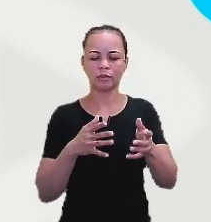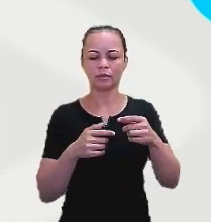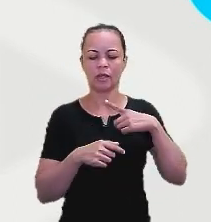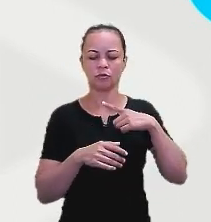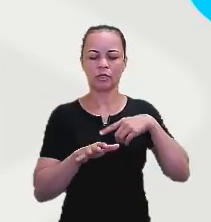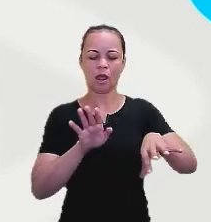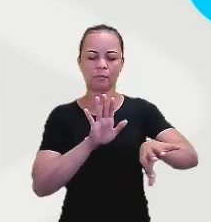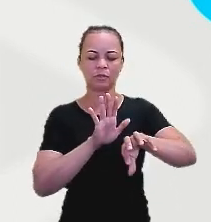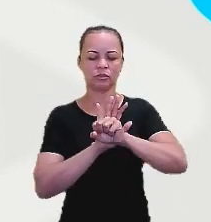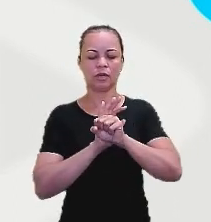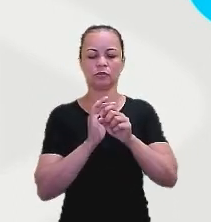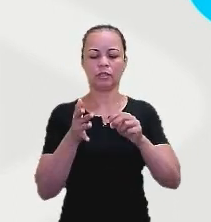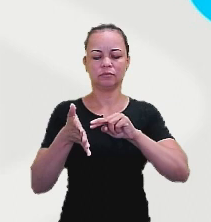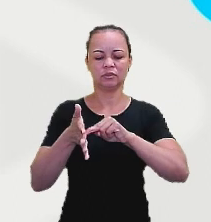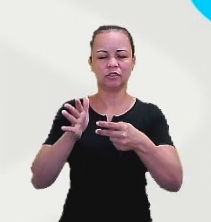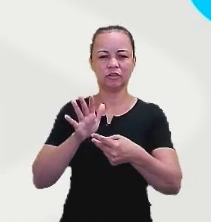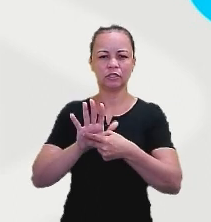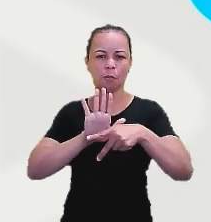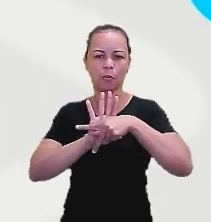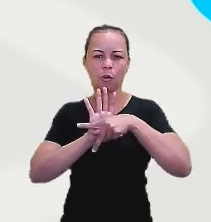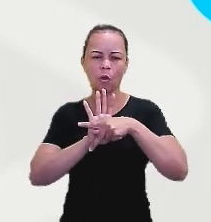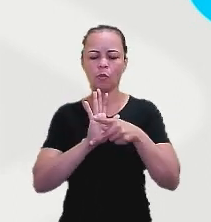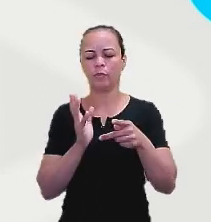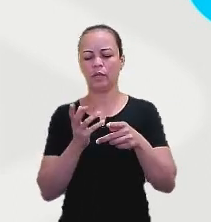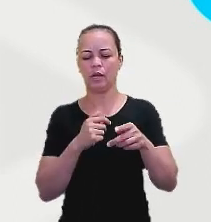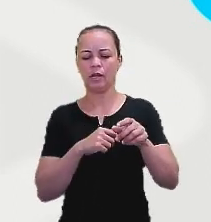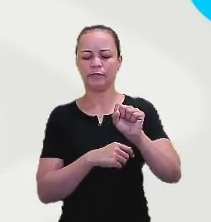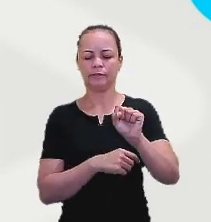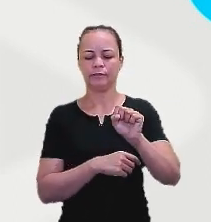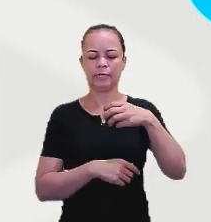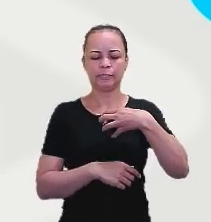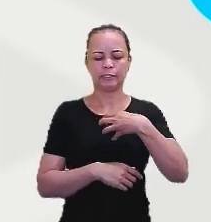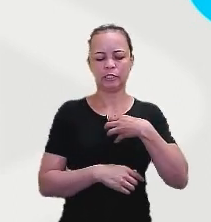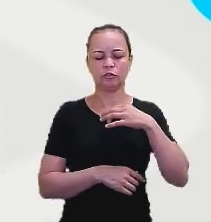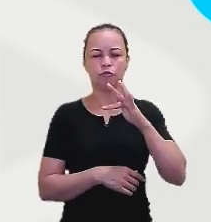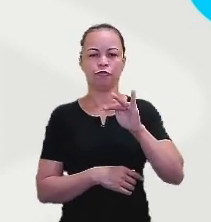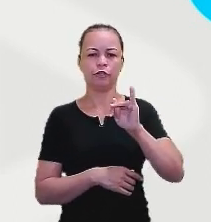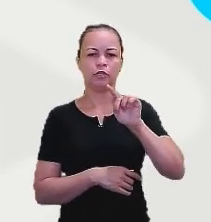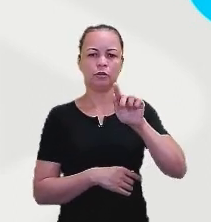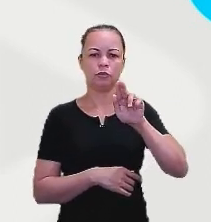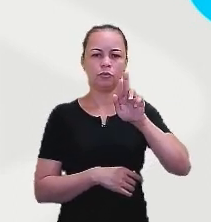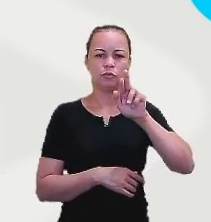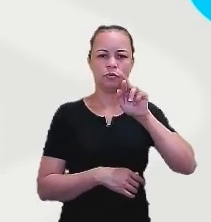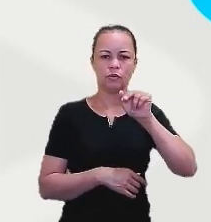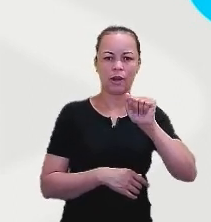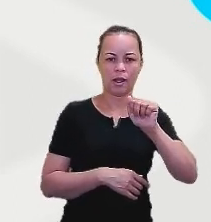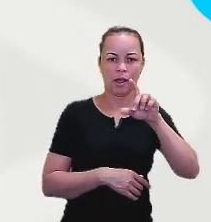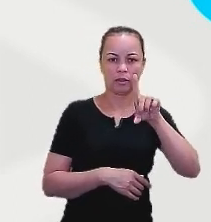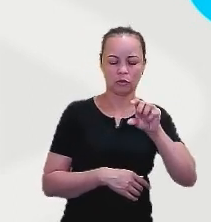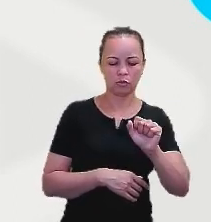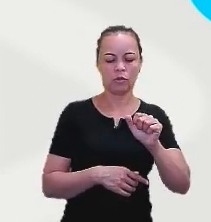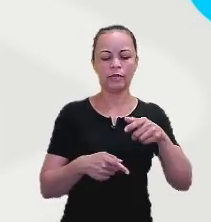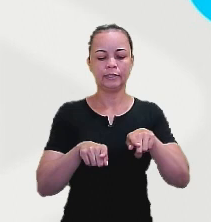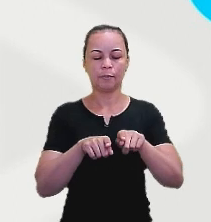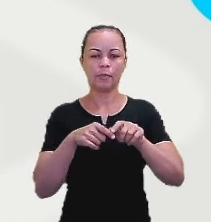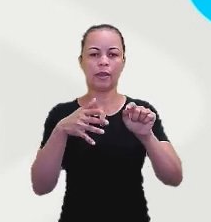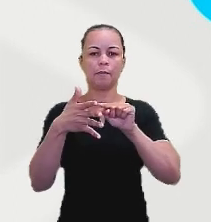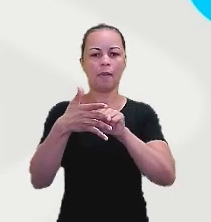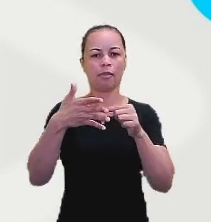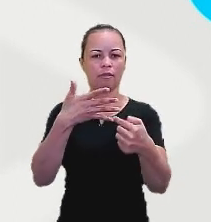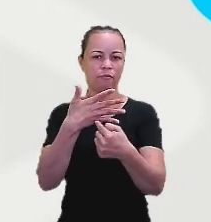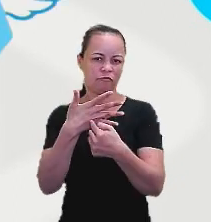da significação própria, um sentido figurado, metafórico, vai muito além do que está escrito ali.